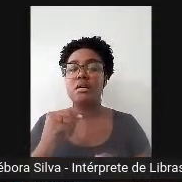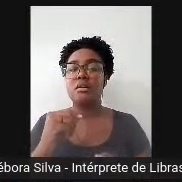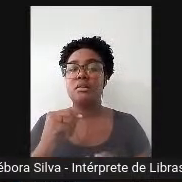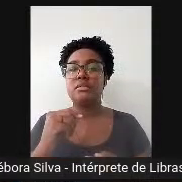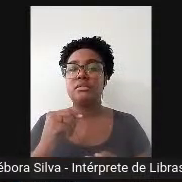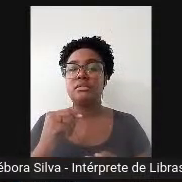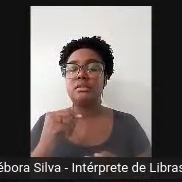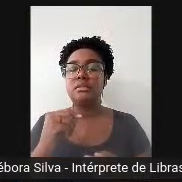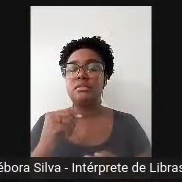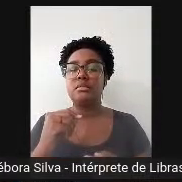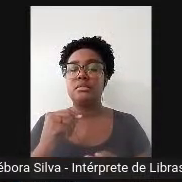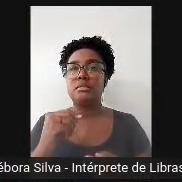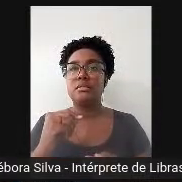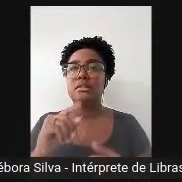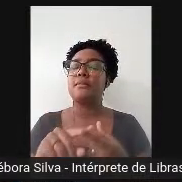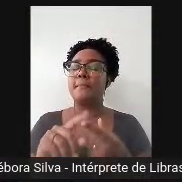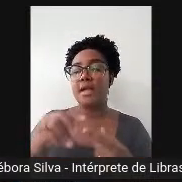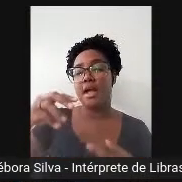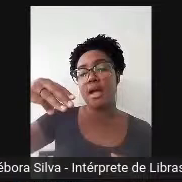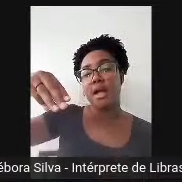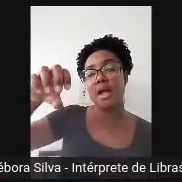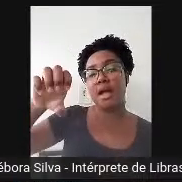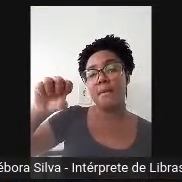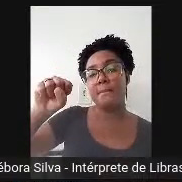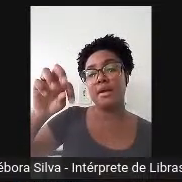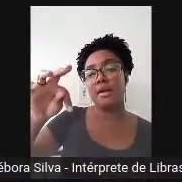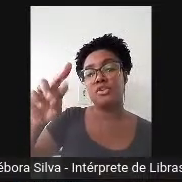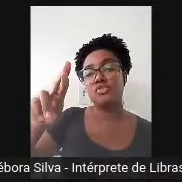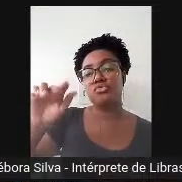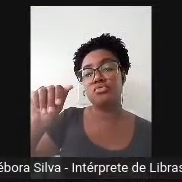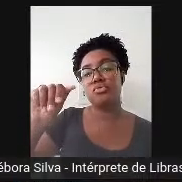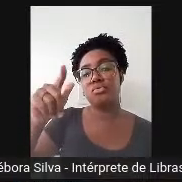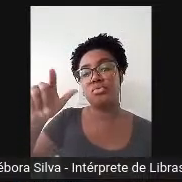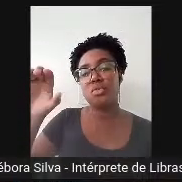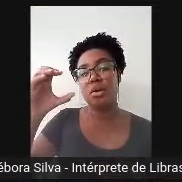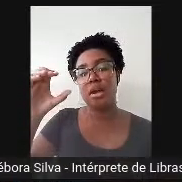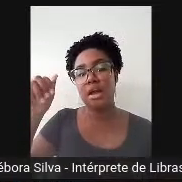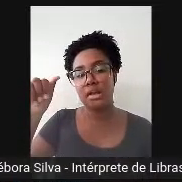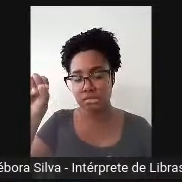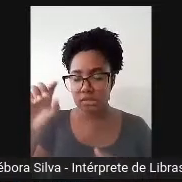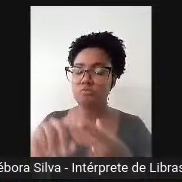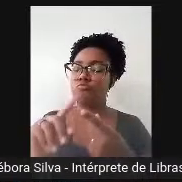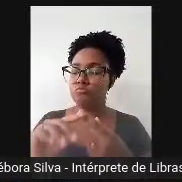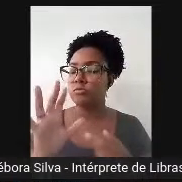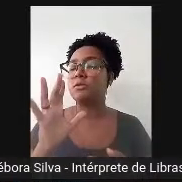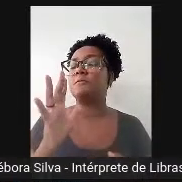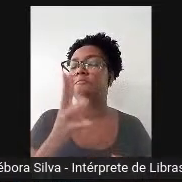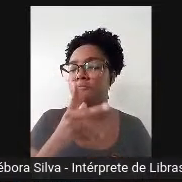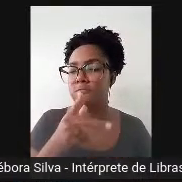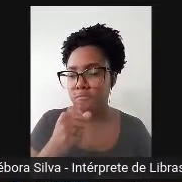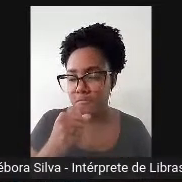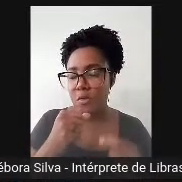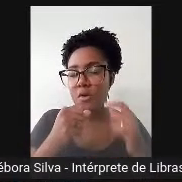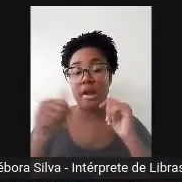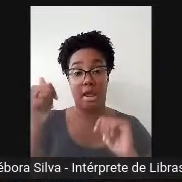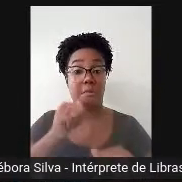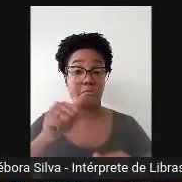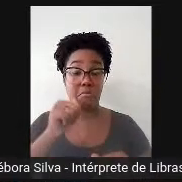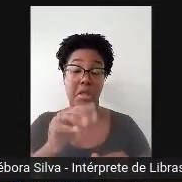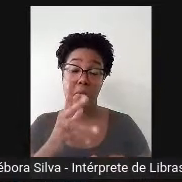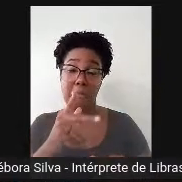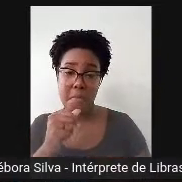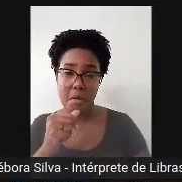atraso, elas podem ter a menarca, ou seja, a primeira menstruação, muito mais tarde, o que faz com que elas sejam mais